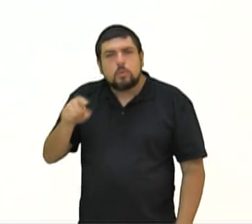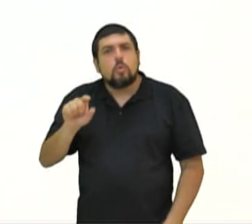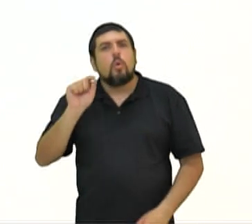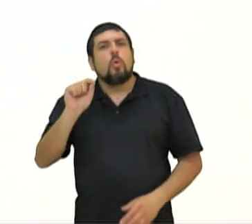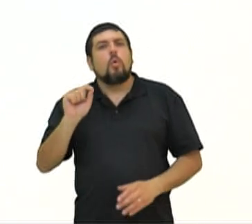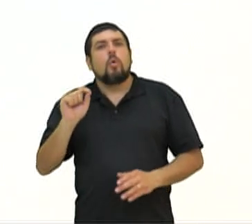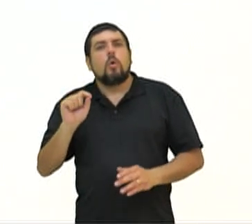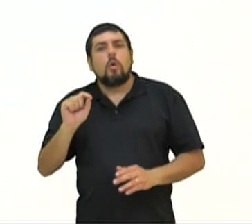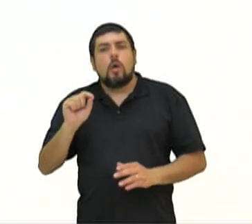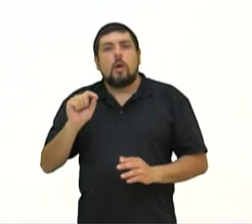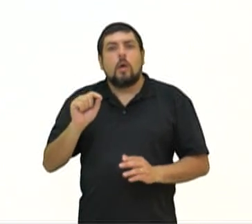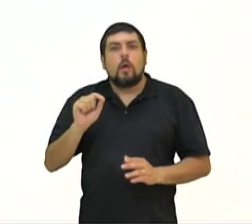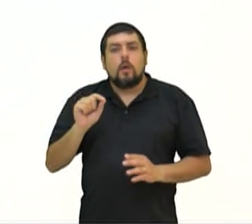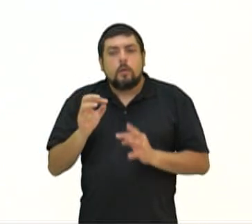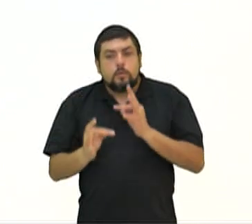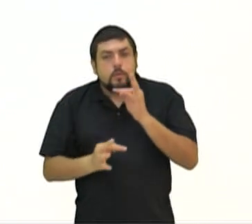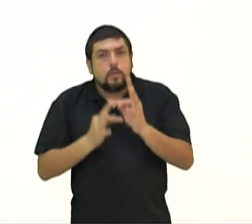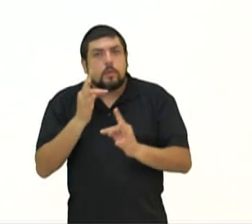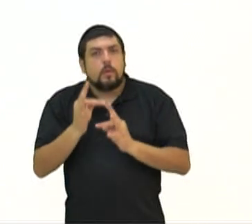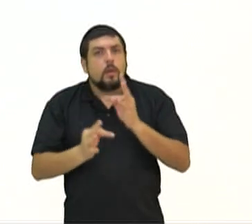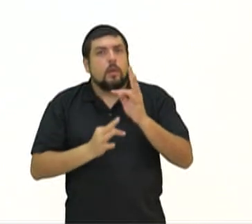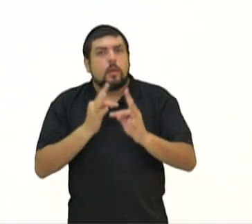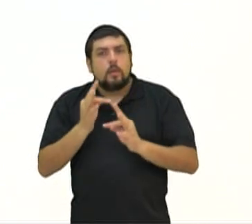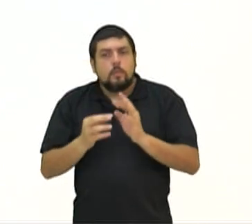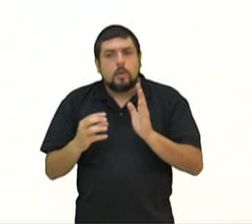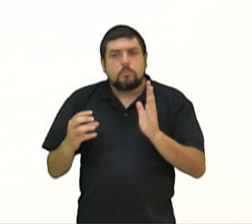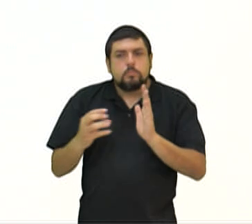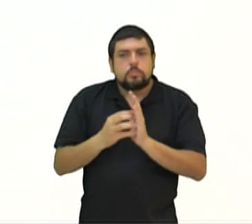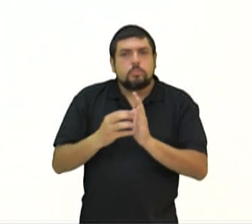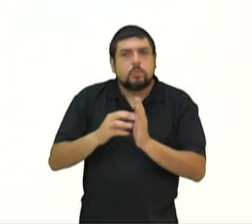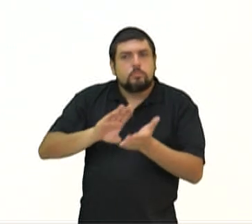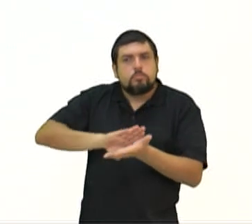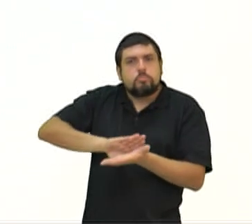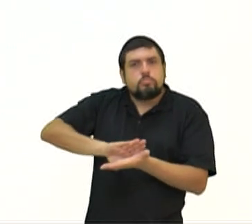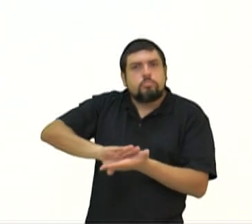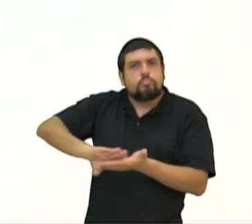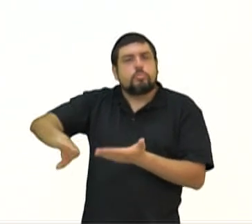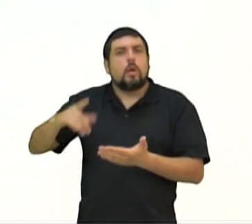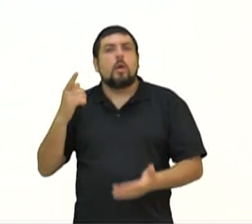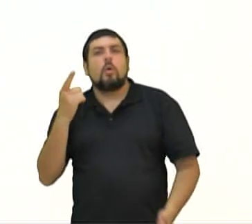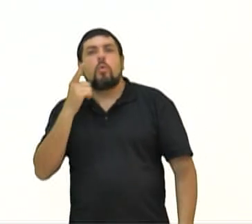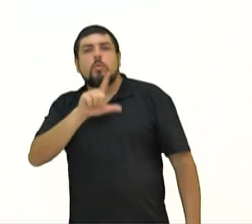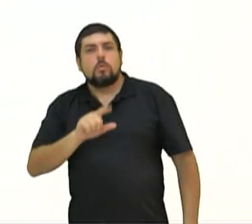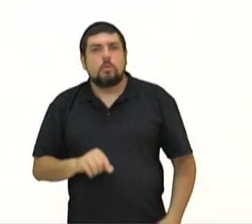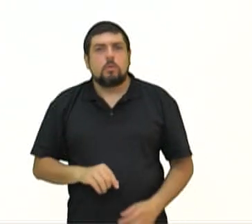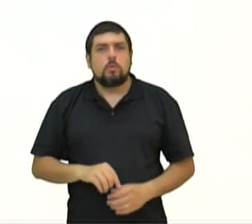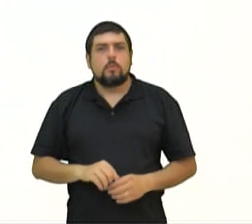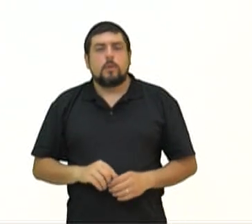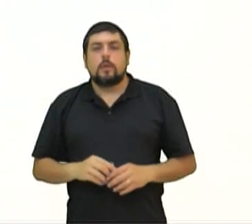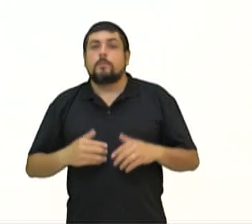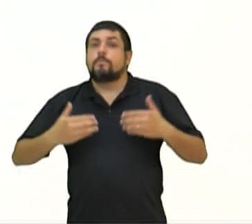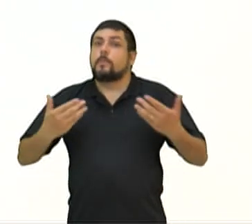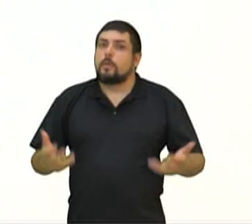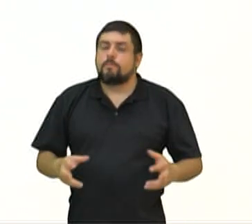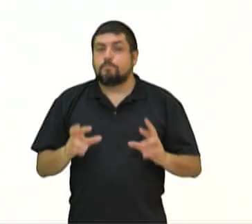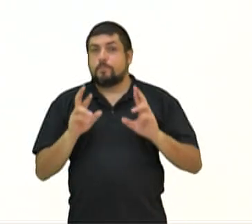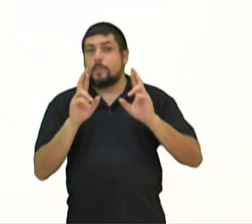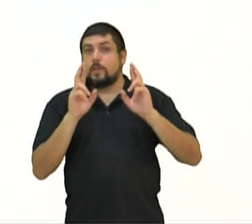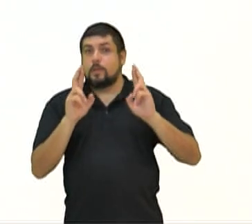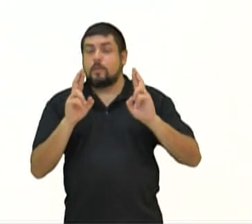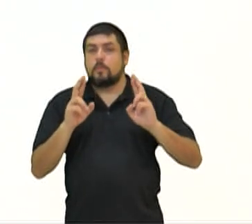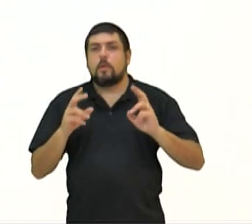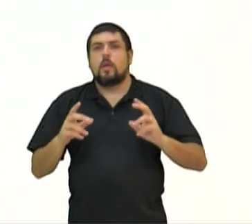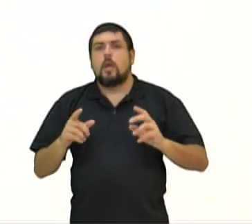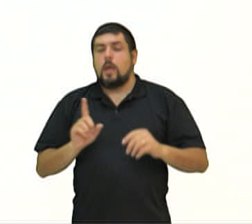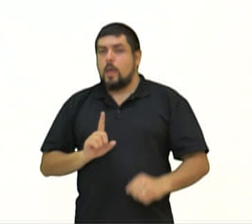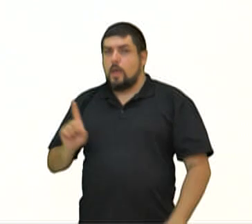HIV. Então isso faz com que o mundo tenha mais esperança, né, pela cura dessa doença, tá? Então saiu no El País, que